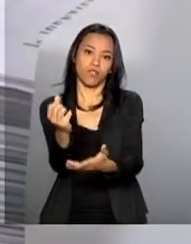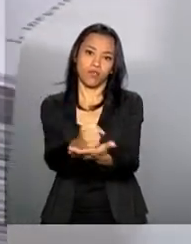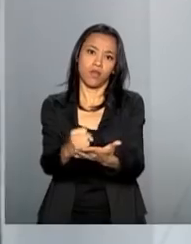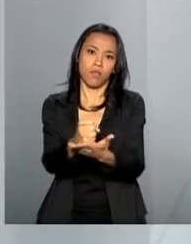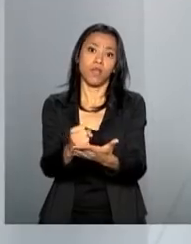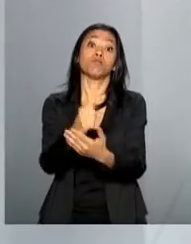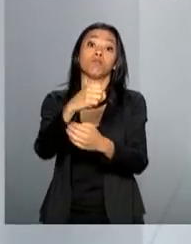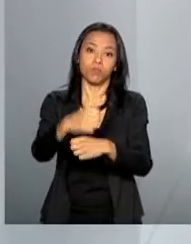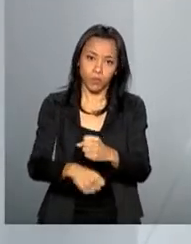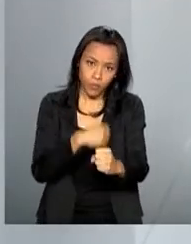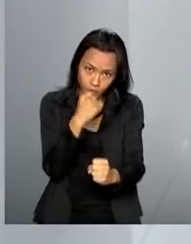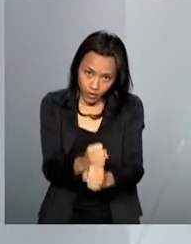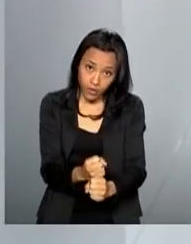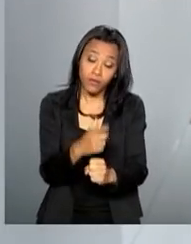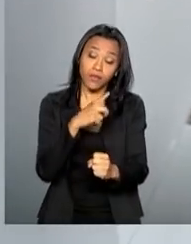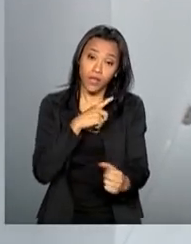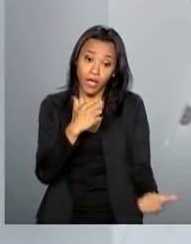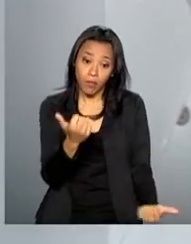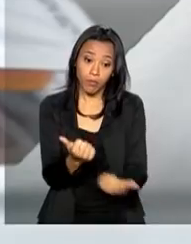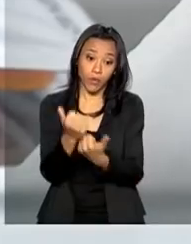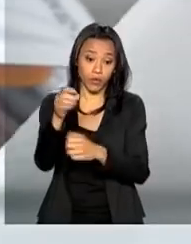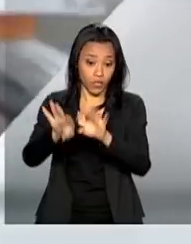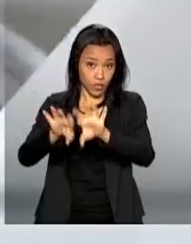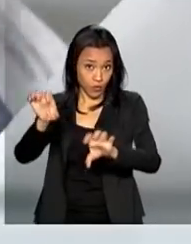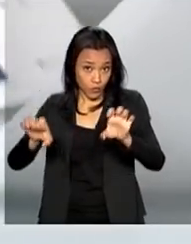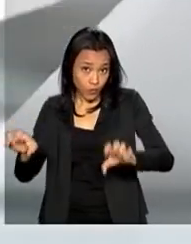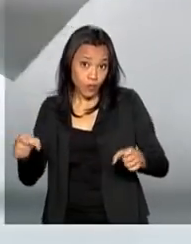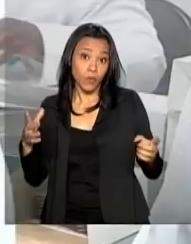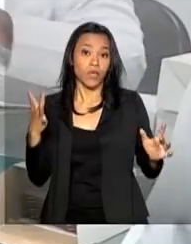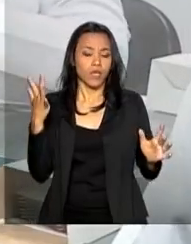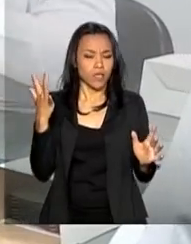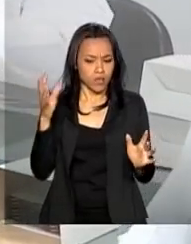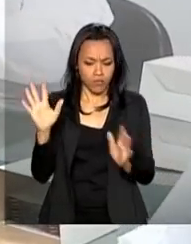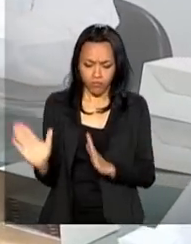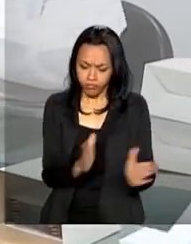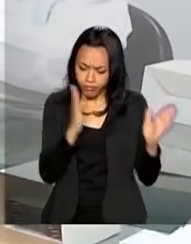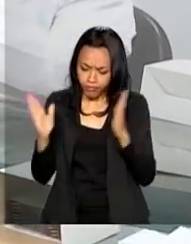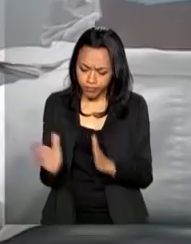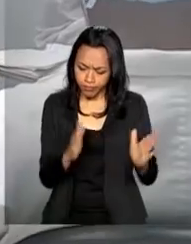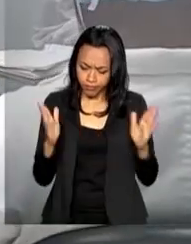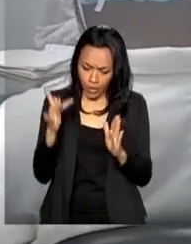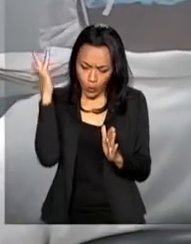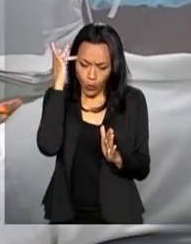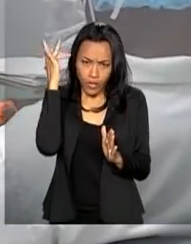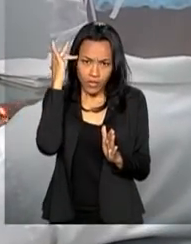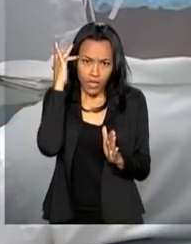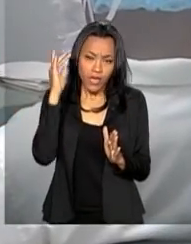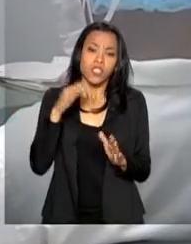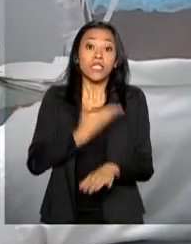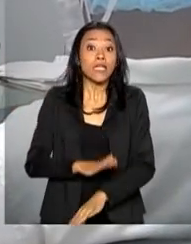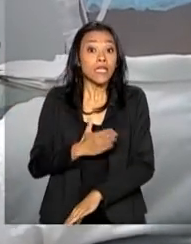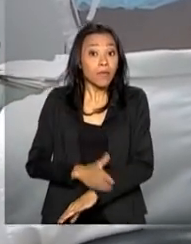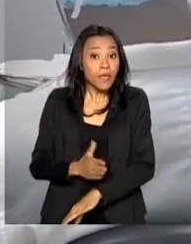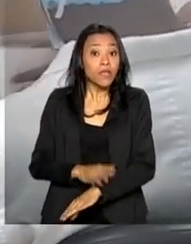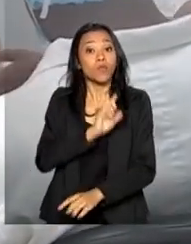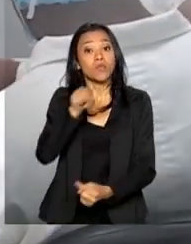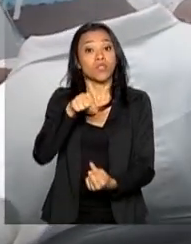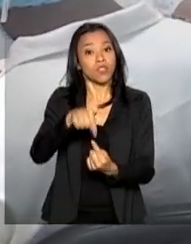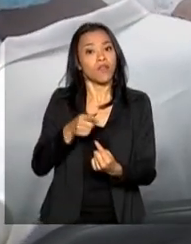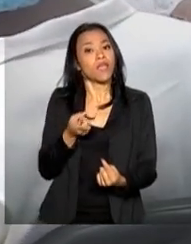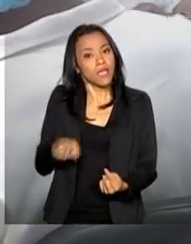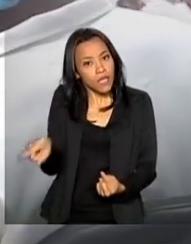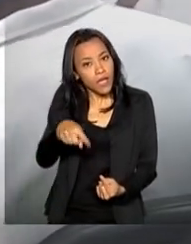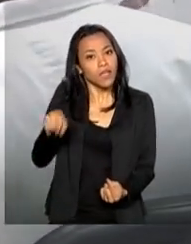ano. Além do apoio na infraestrutura, garantia de qualidade e capacitação, a ideia é garantir a